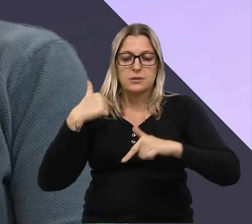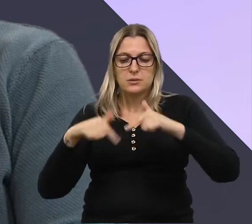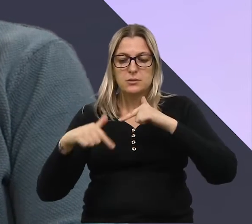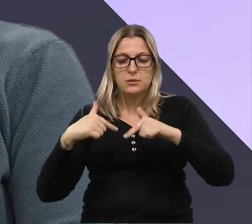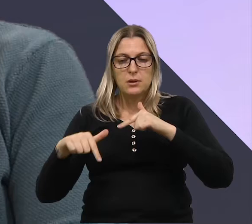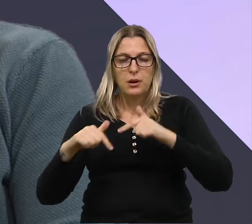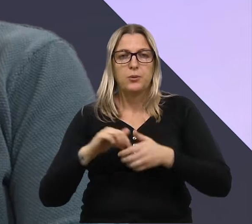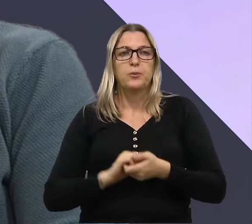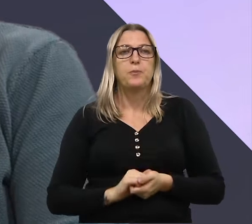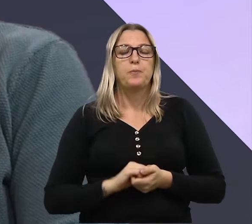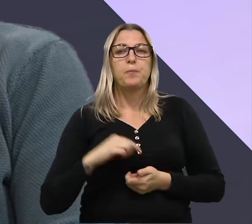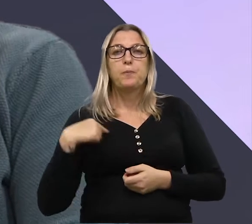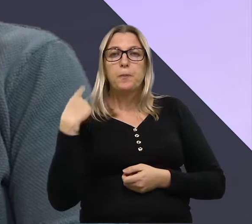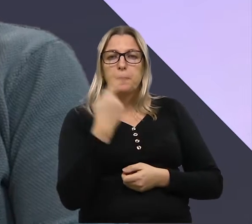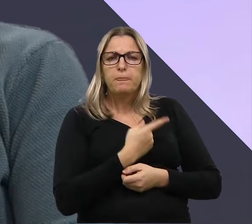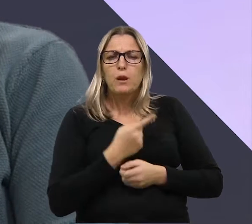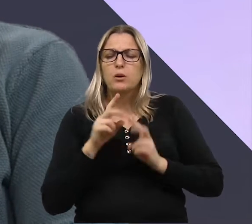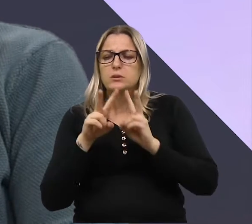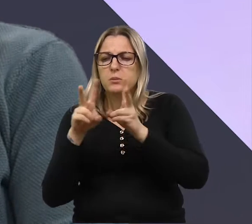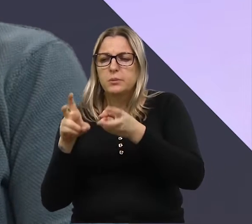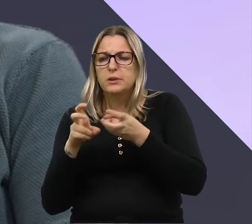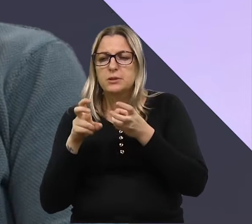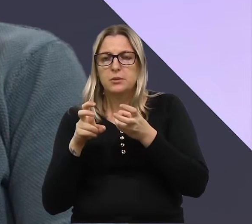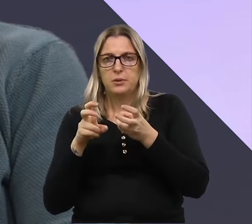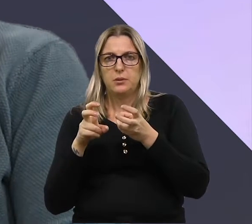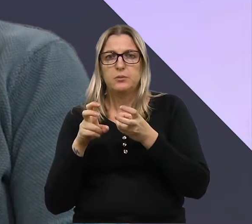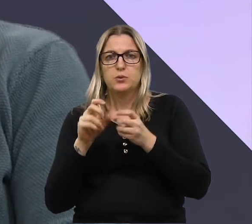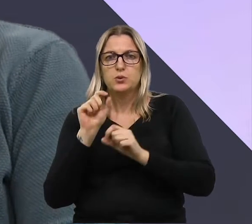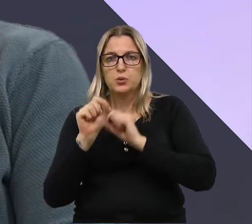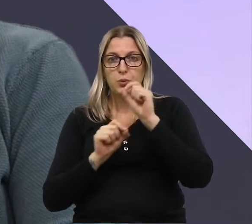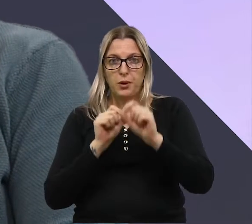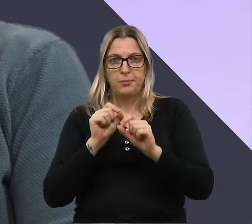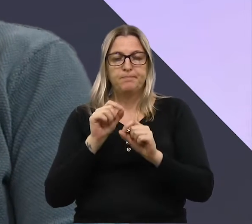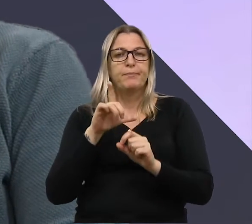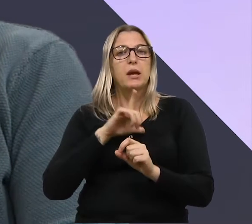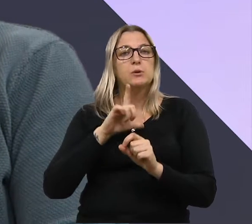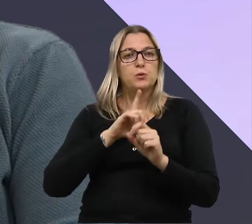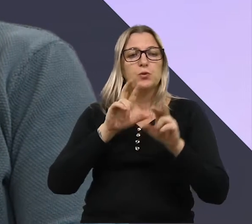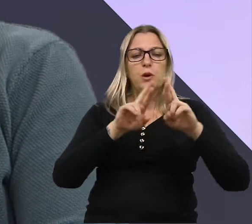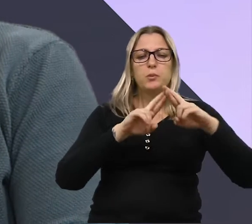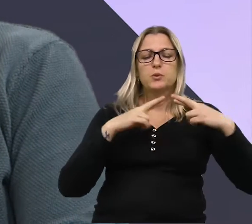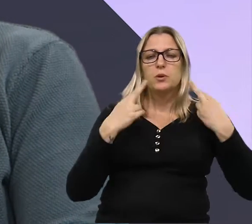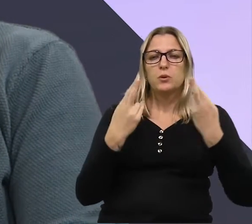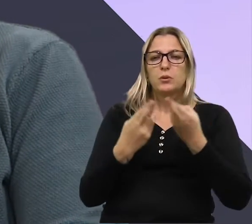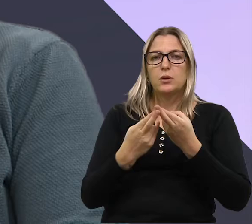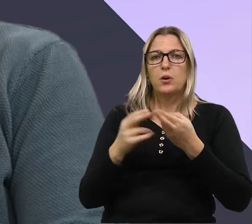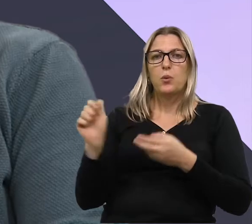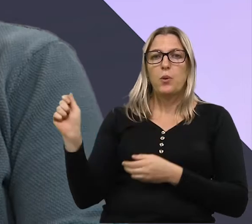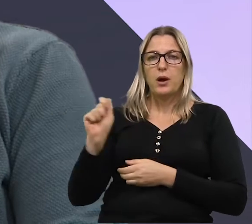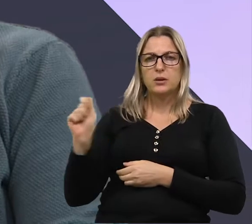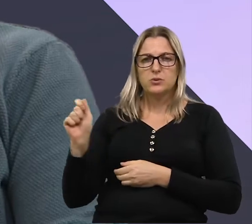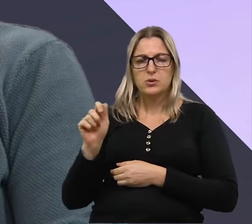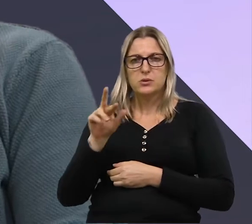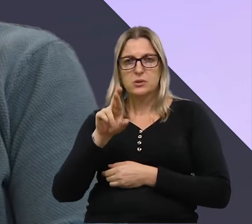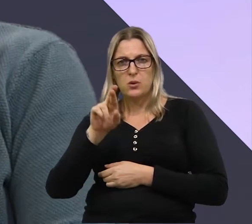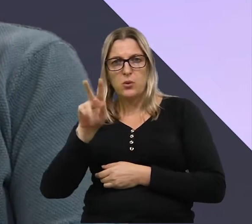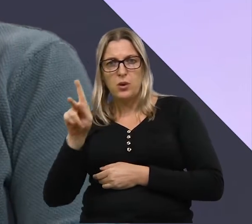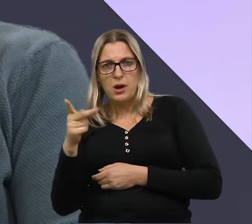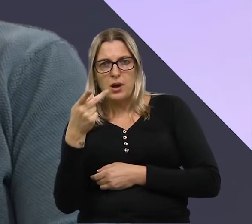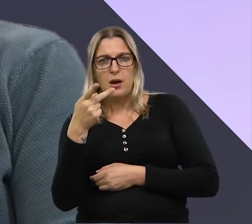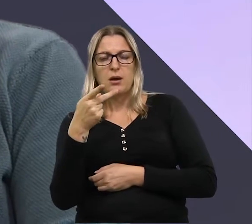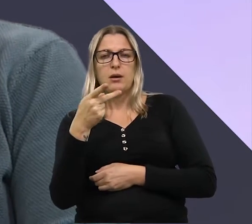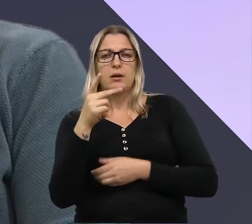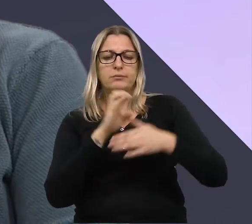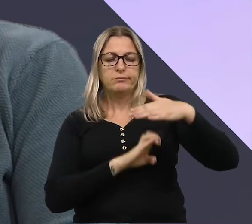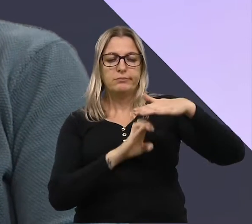isso em conversa com empresários e principalmente nós tivemos no início do ano reuniões com o Associação de rhs das